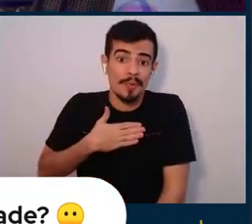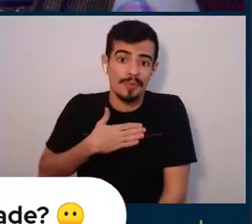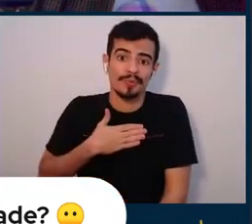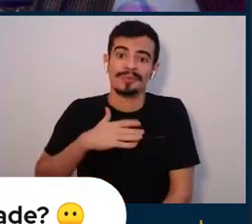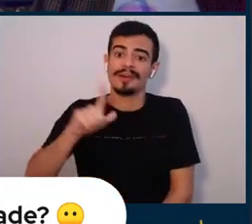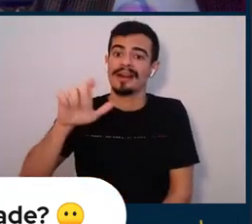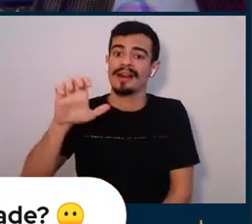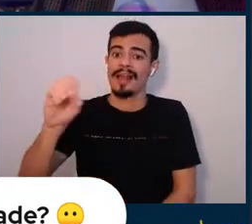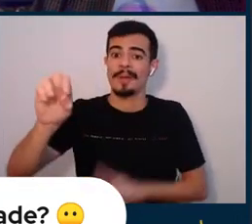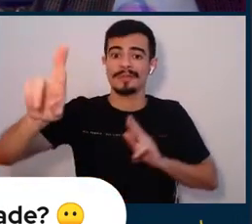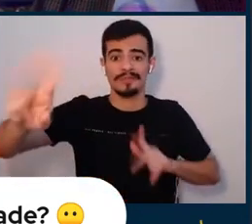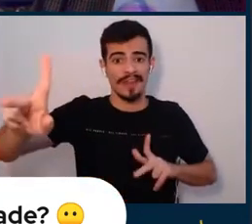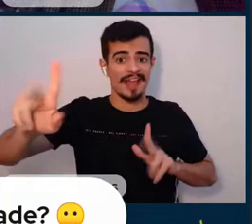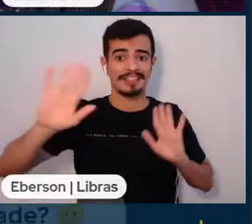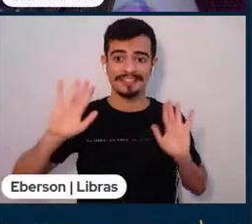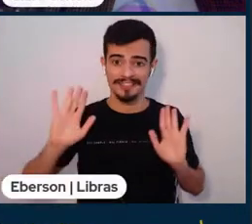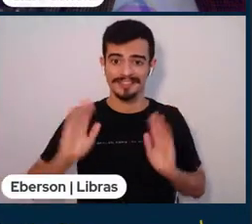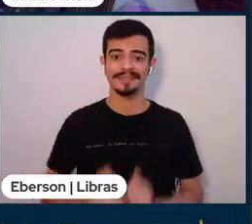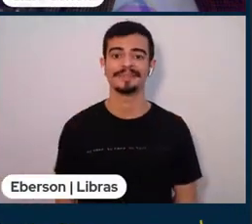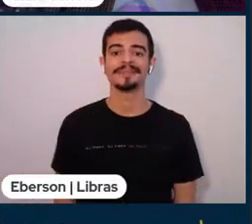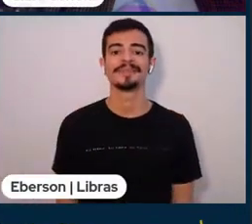estudo assim, de forma bem linear.